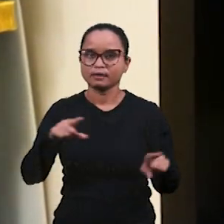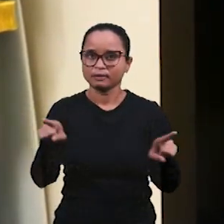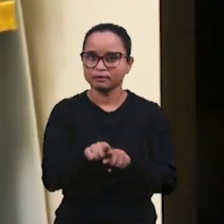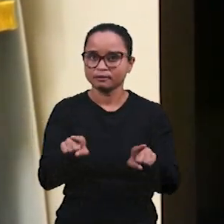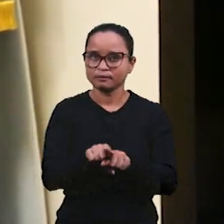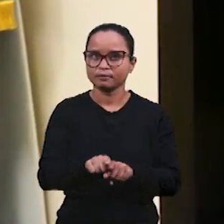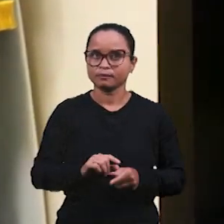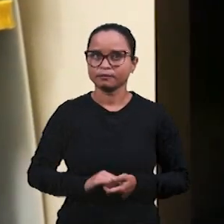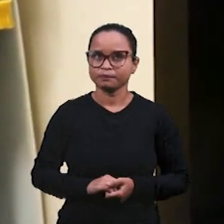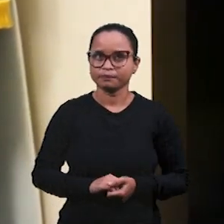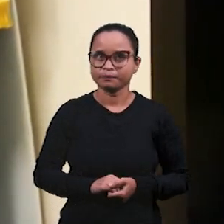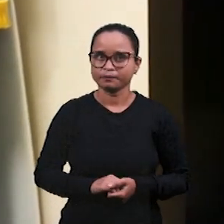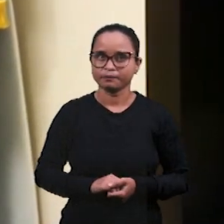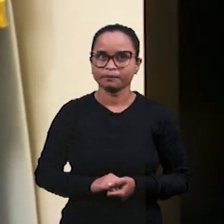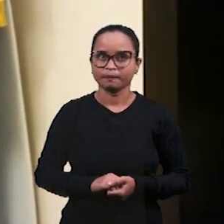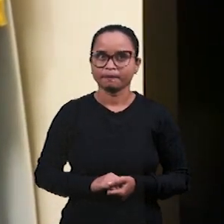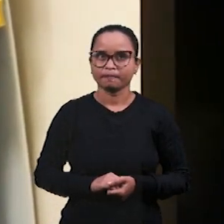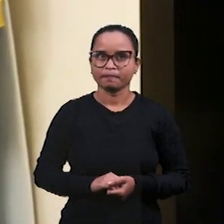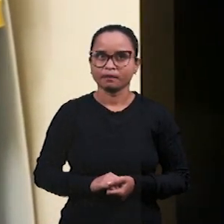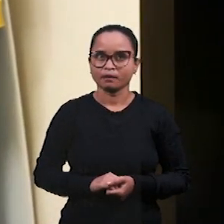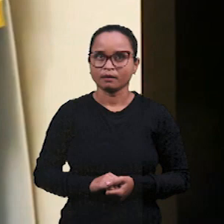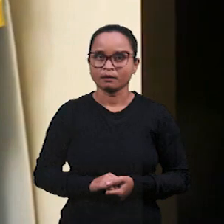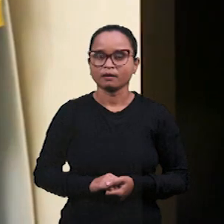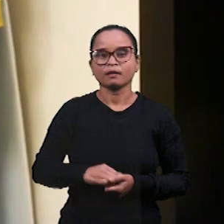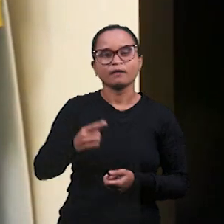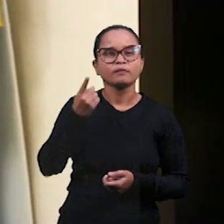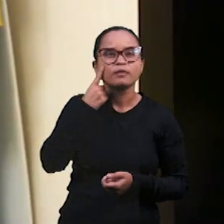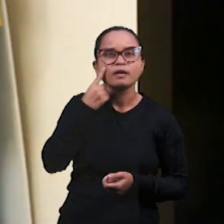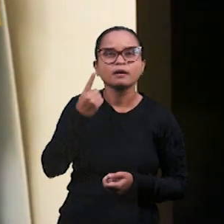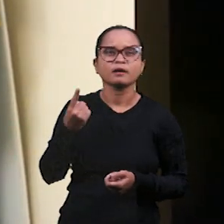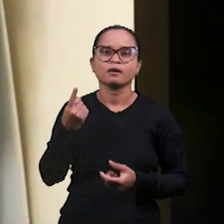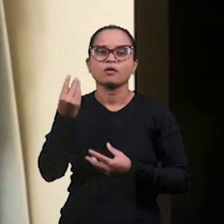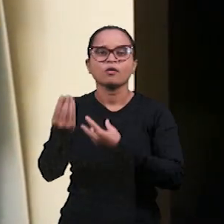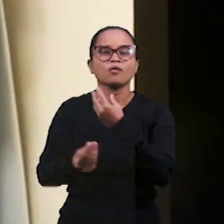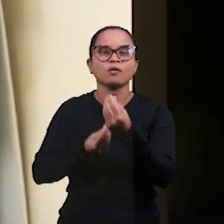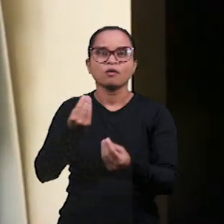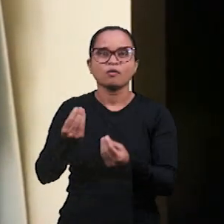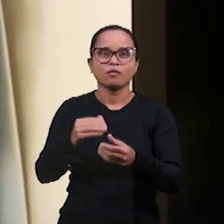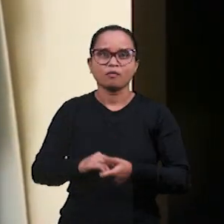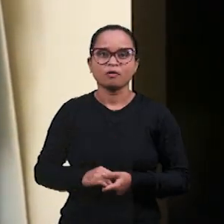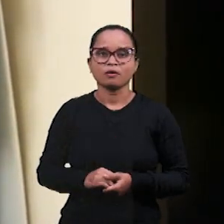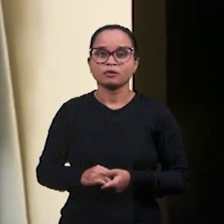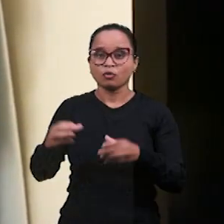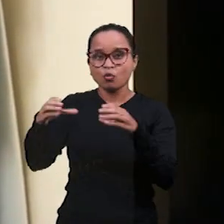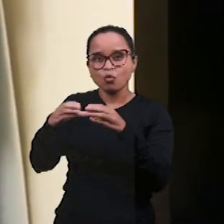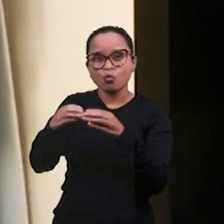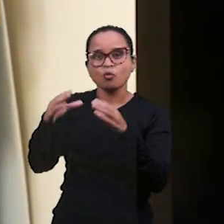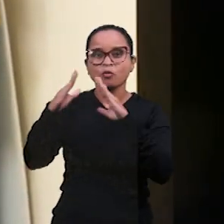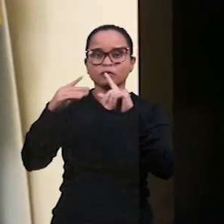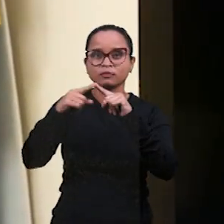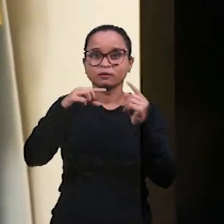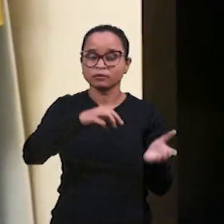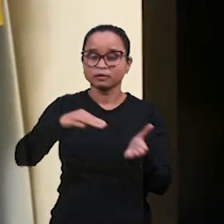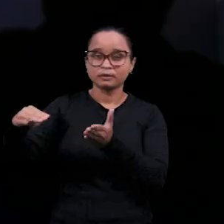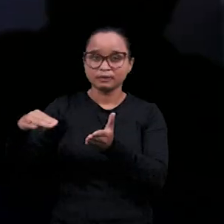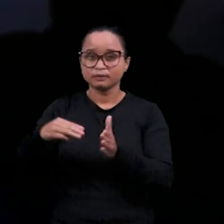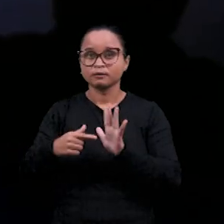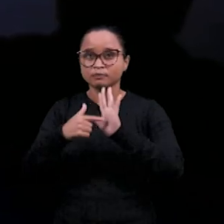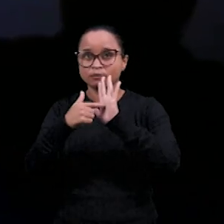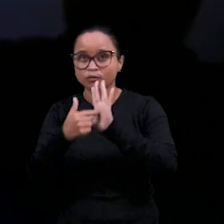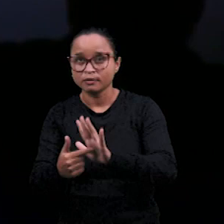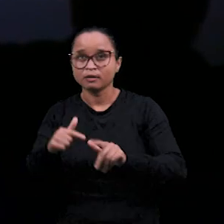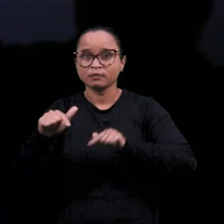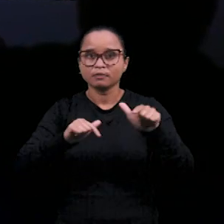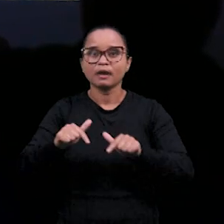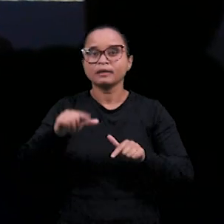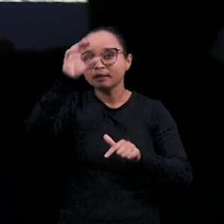seria produtivo para todos, para os dois lados, trazer a comitiva aqui para mostrar o nosso trabalho e aprender também.